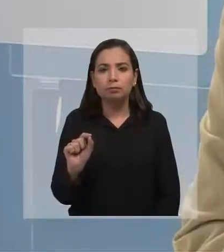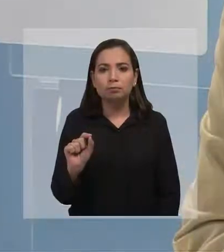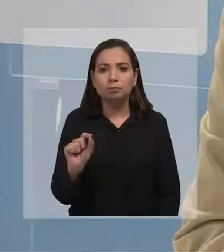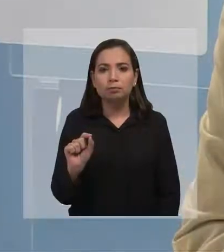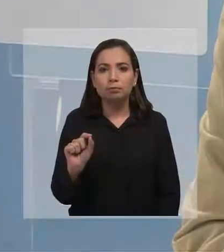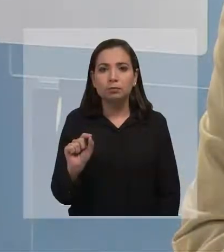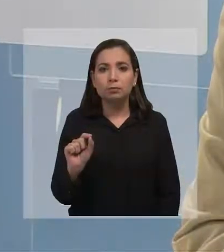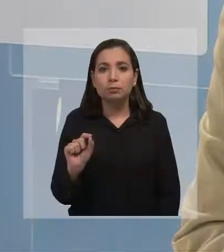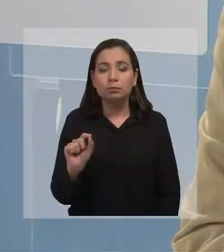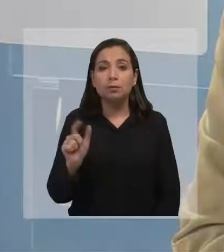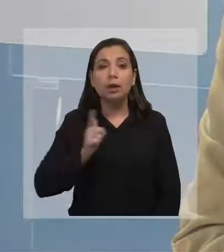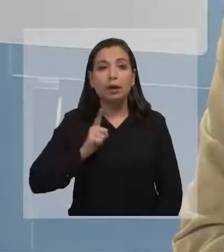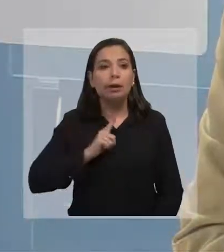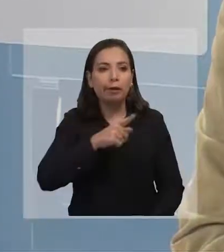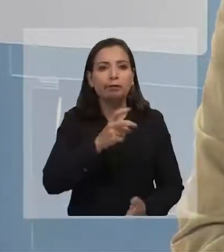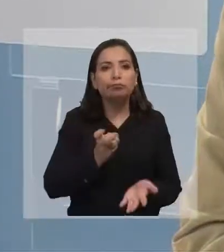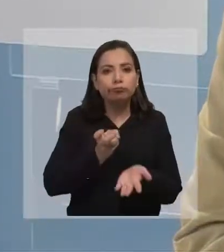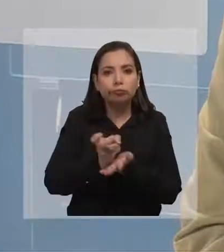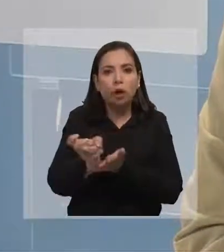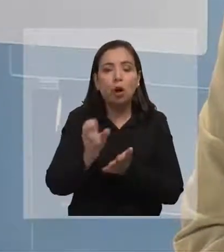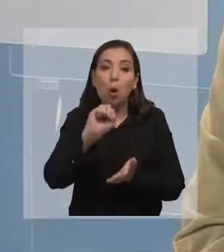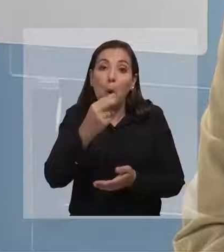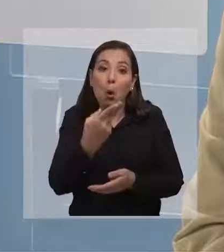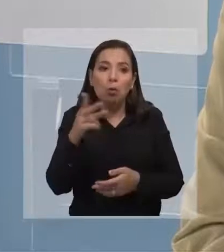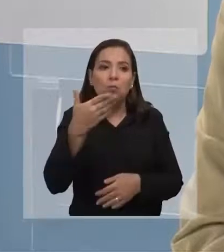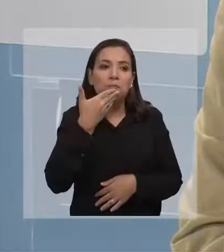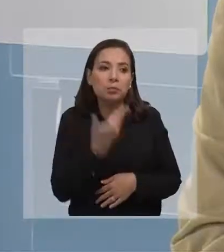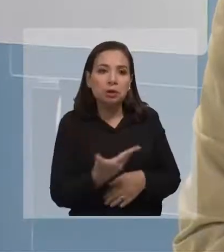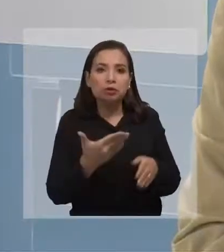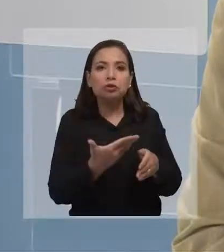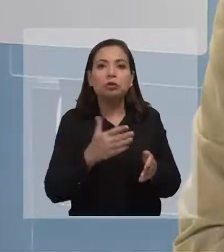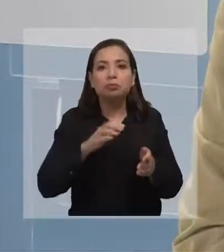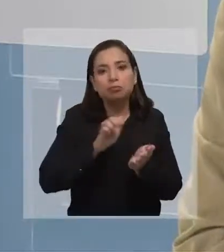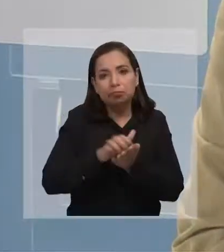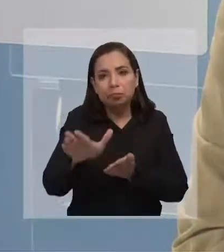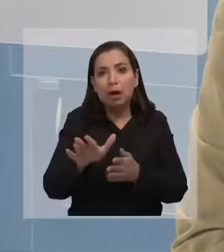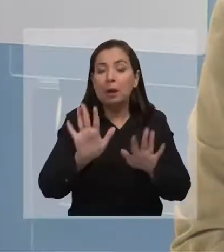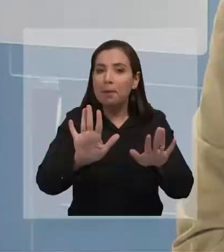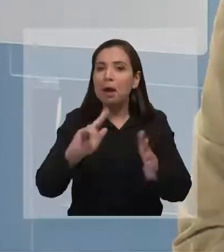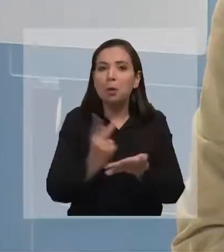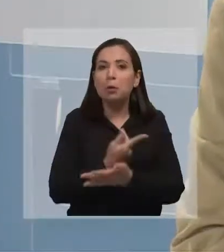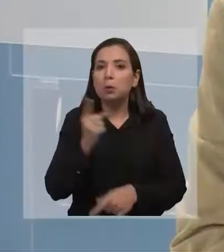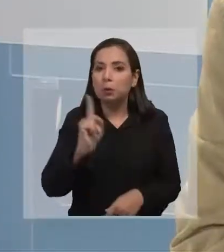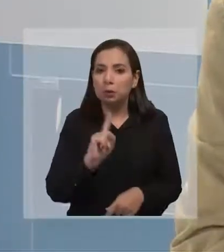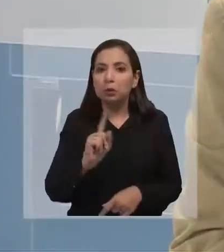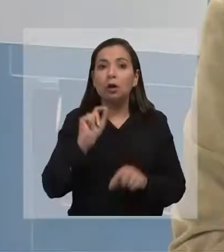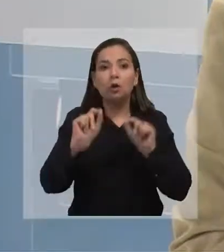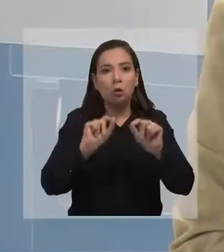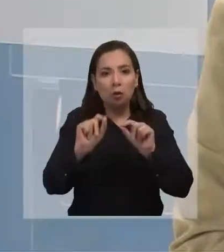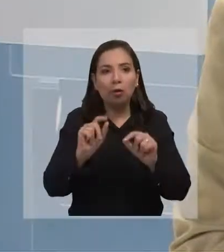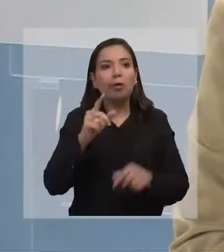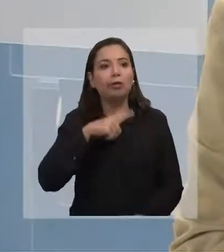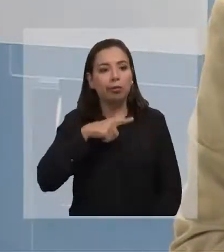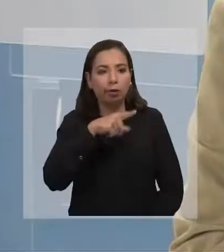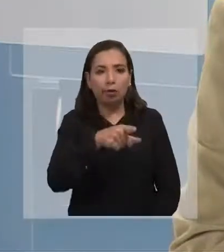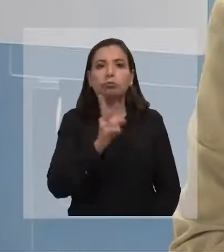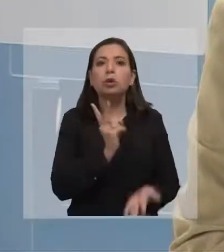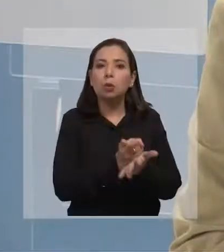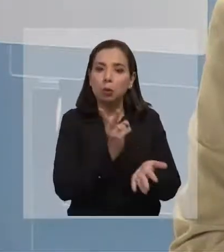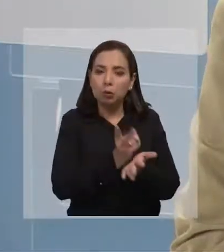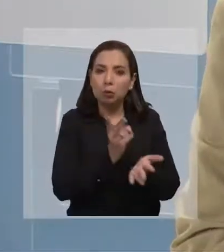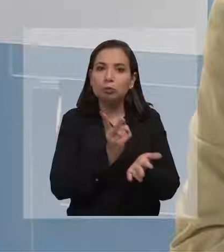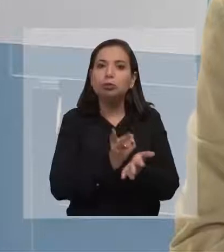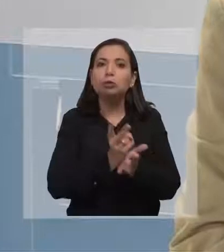digamos assim, demitido, né? Ou teria pedido demissão, mas o tal fato não aconteceu. Ele continua